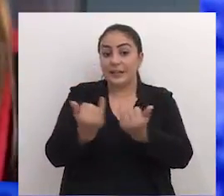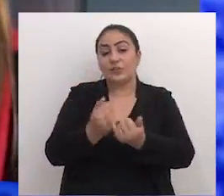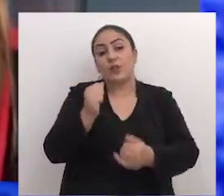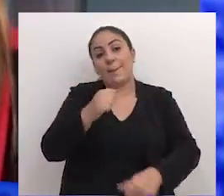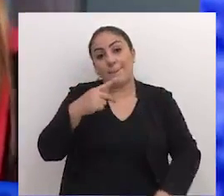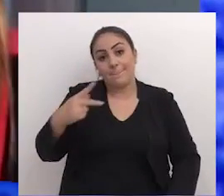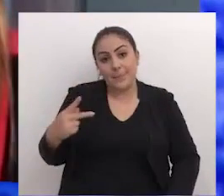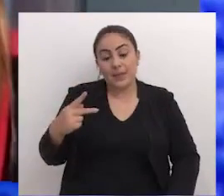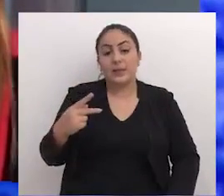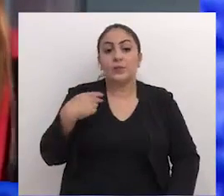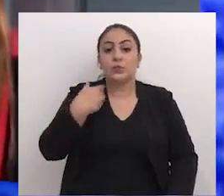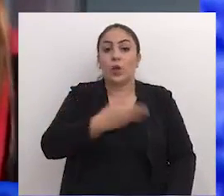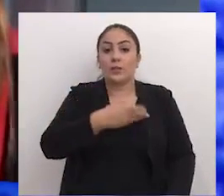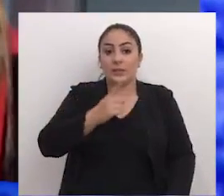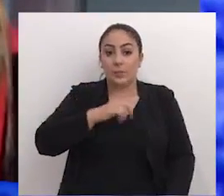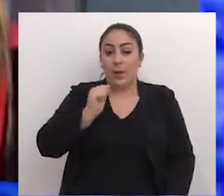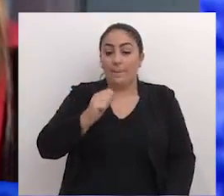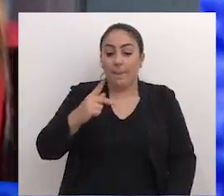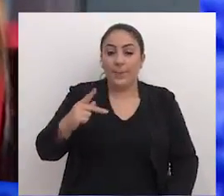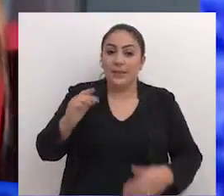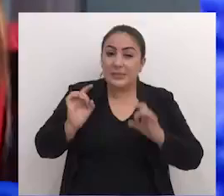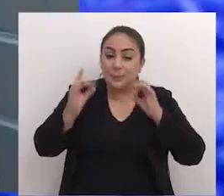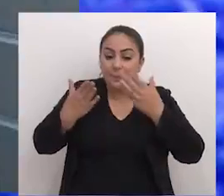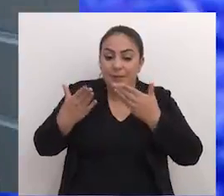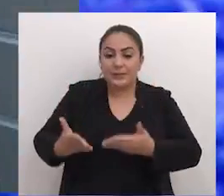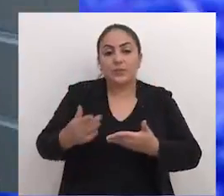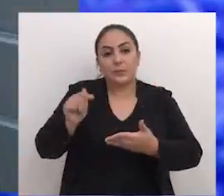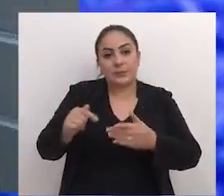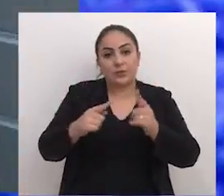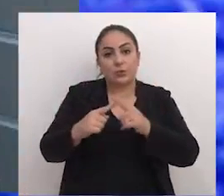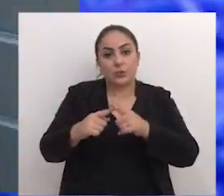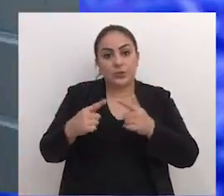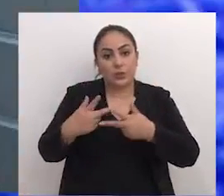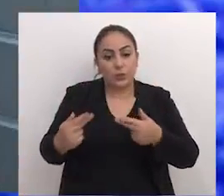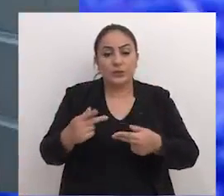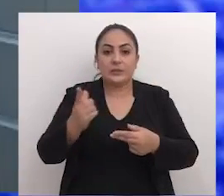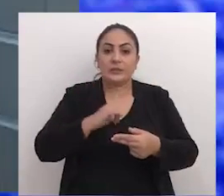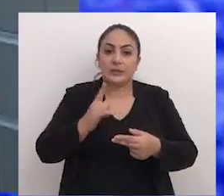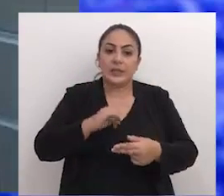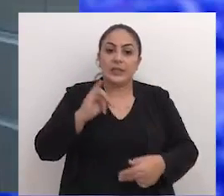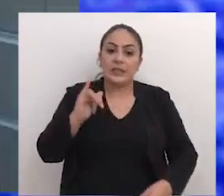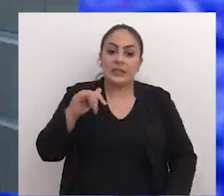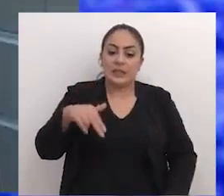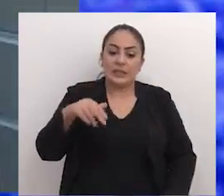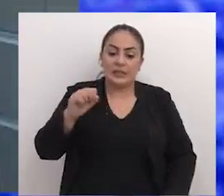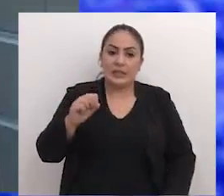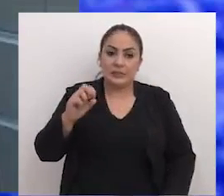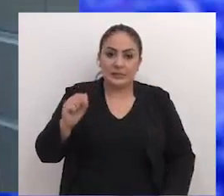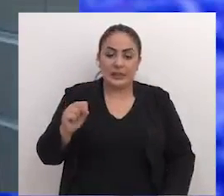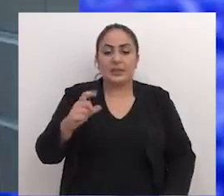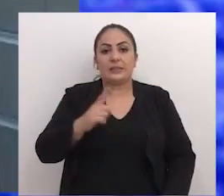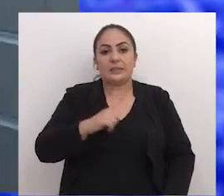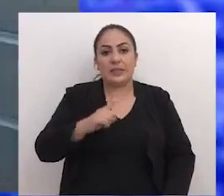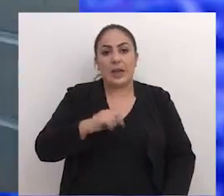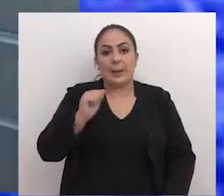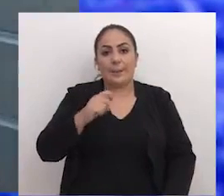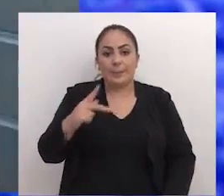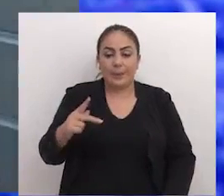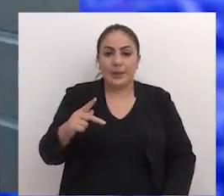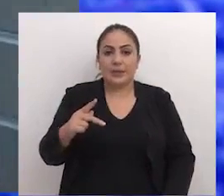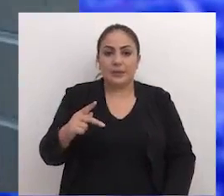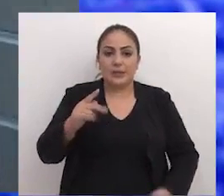dos aplicativos. Nós temos aplicativos específicos para isso, né? Temos o Meu INSS, temos o aplicativo do